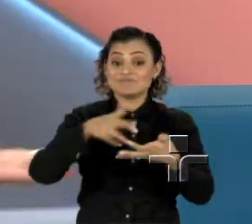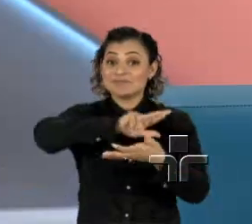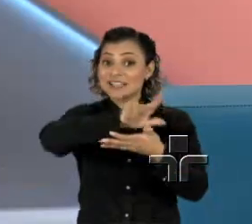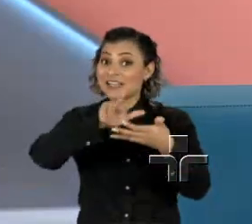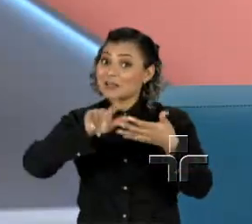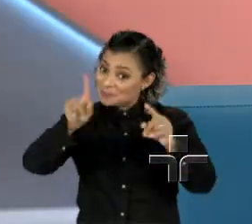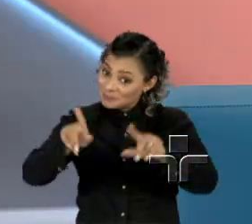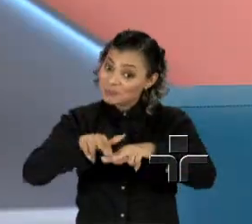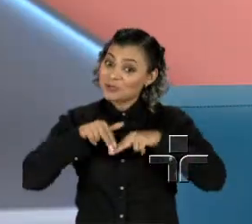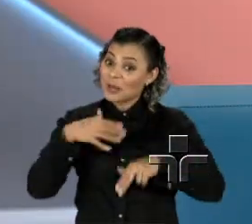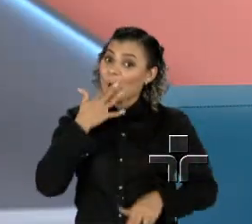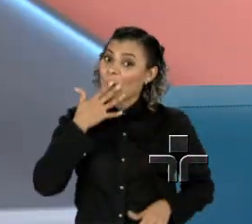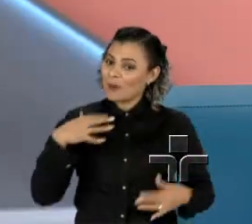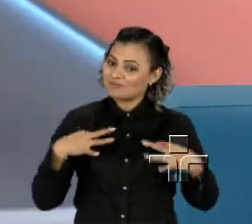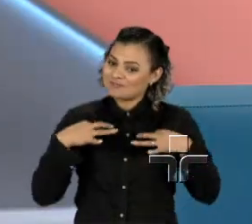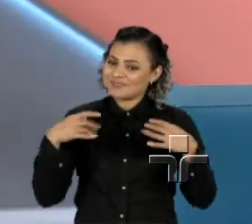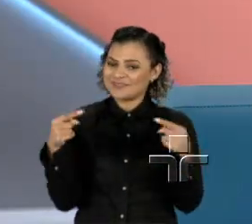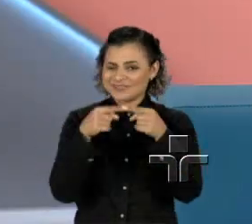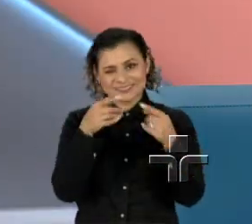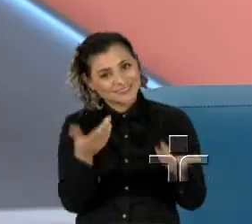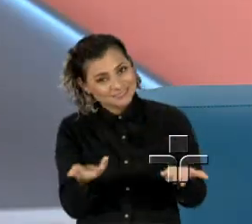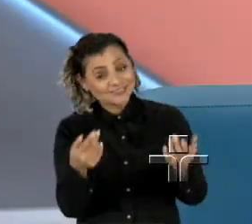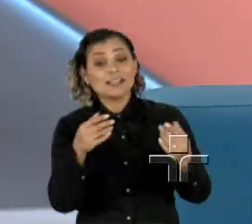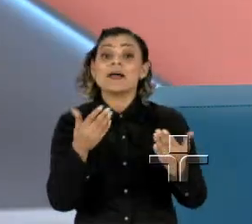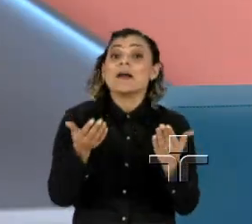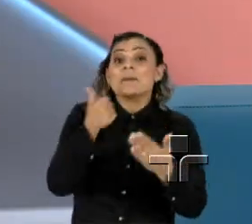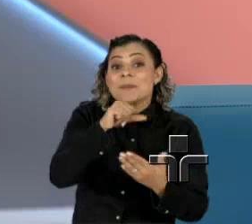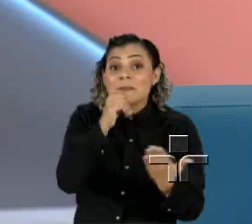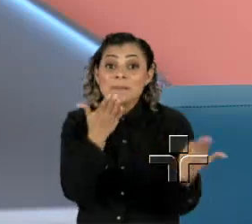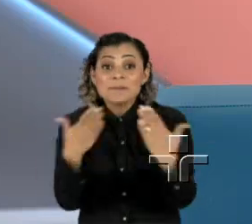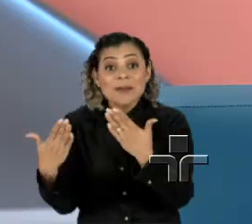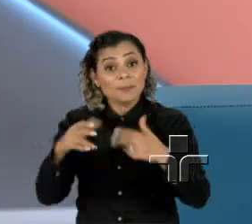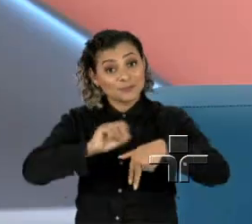que vocês combinaram, hein? Este é o Papo de Mãe na Tela da